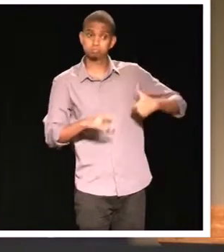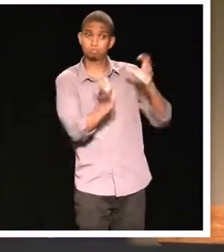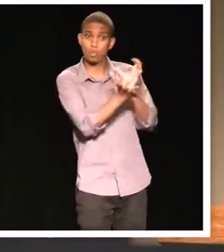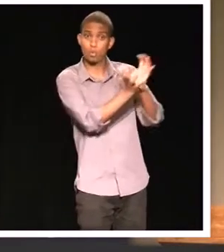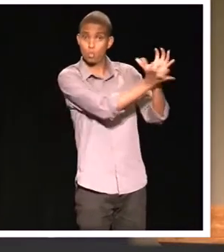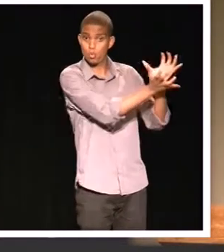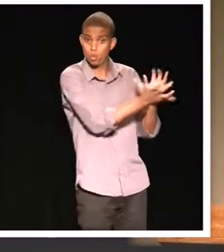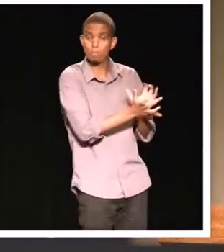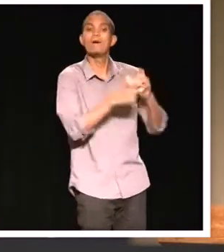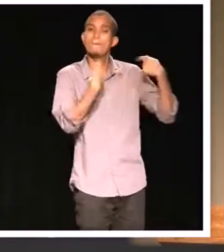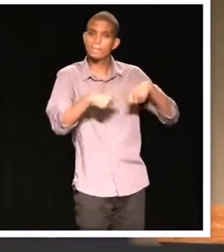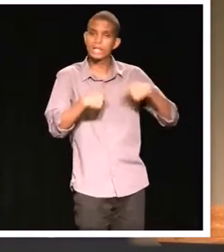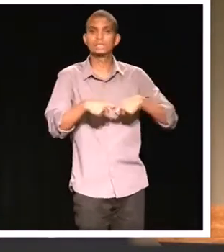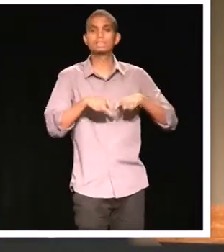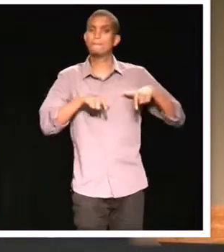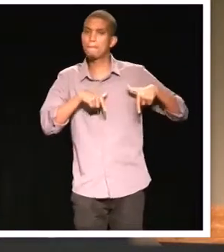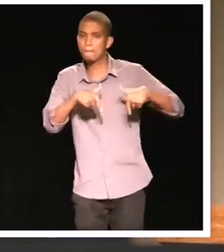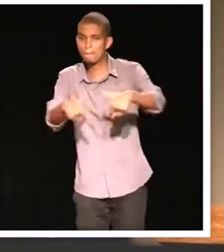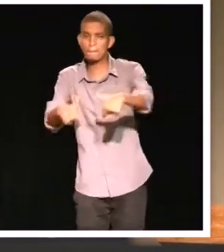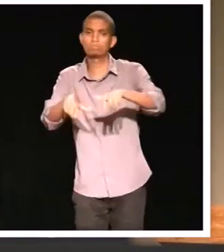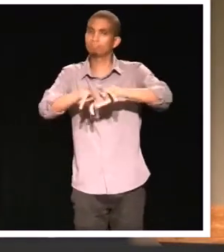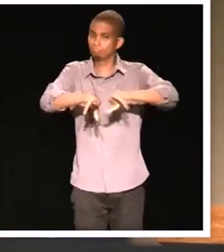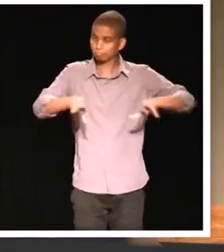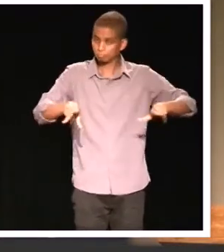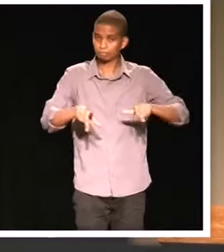tomarão medidas apropriadas, incluindo